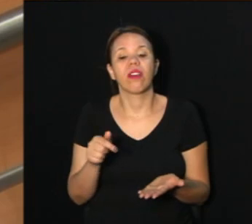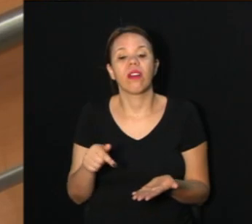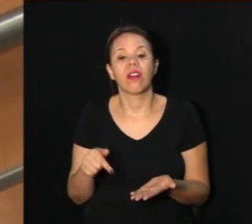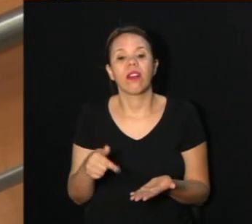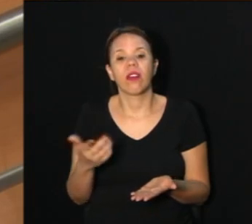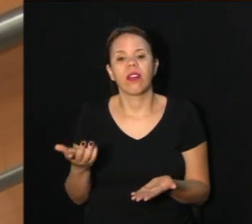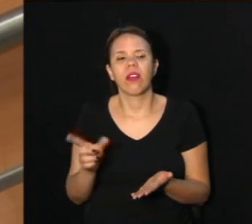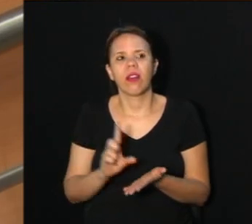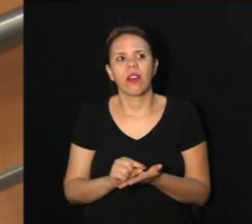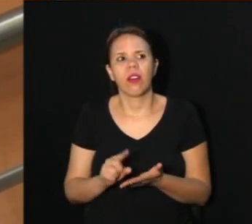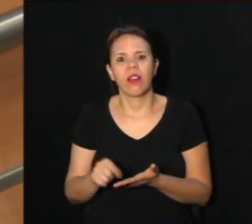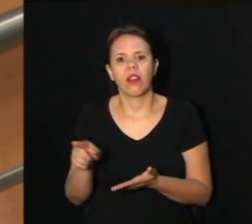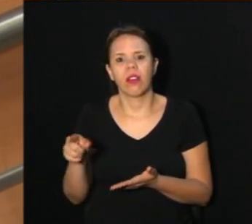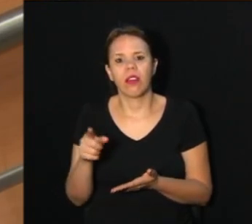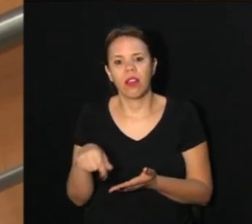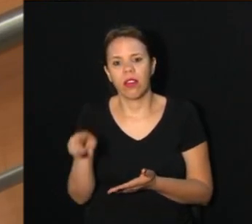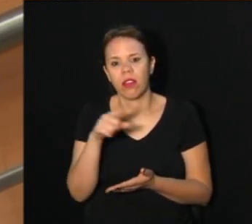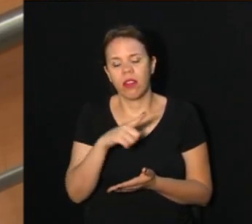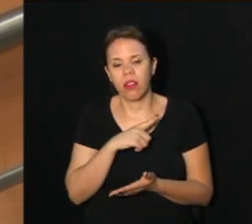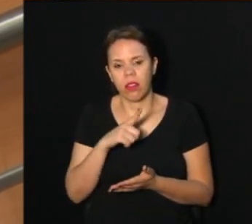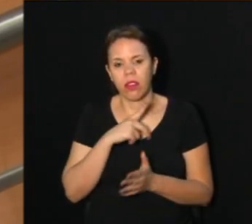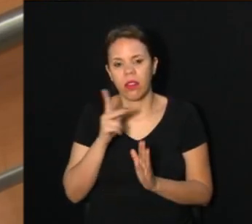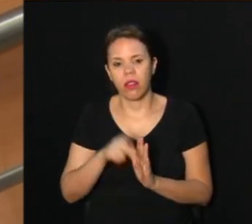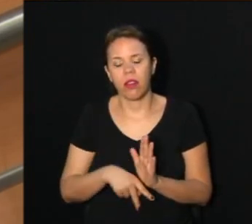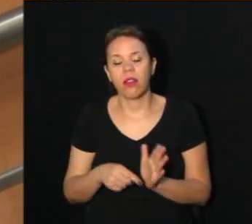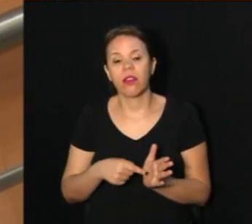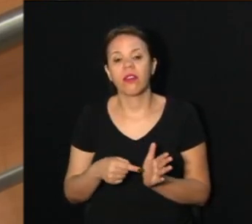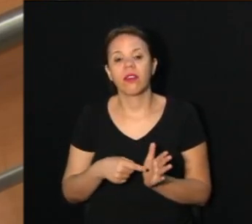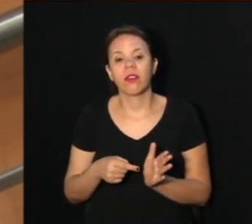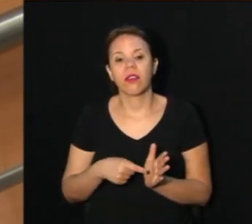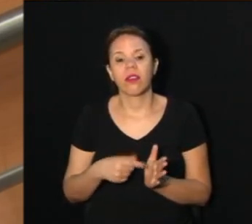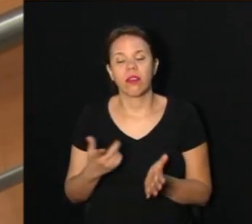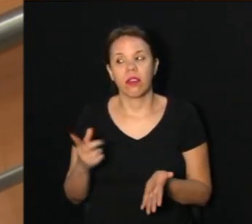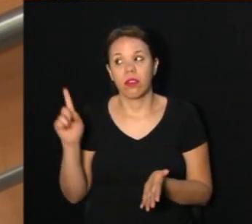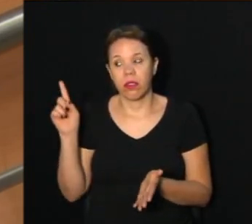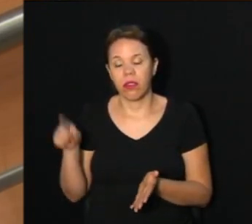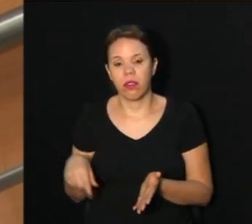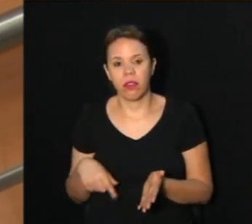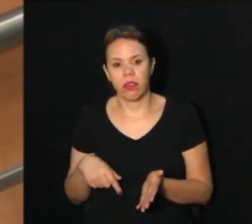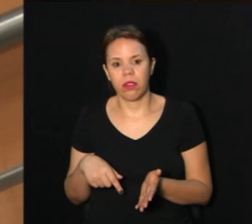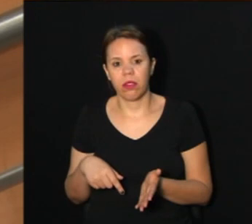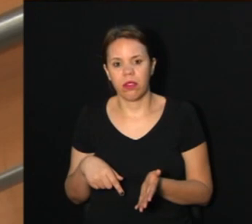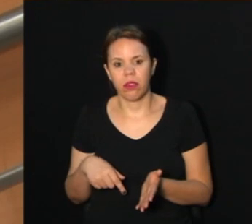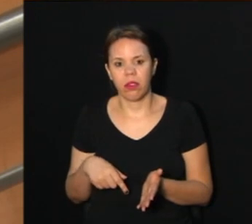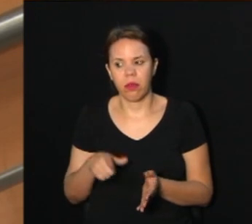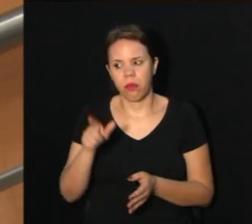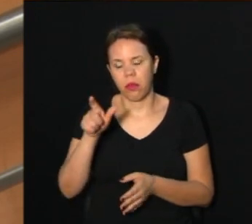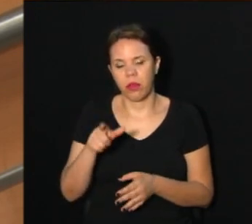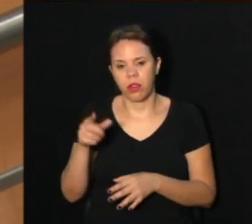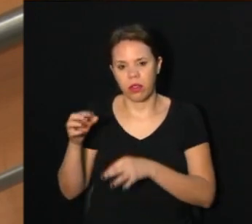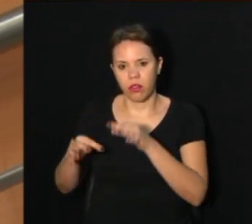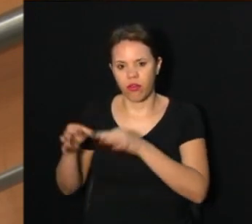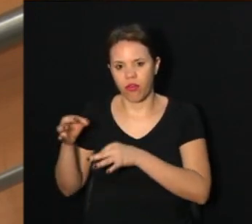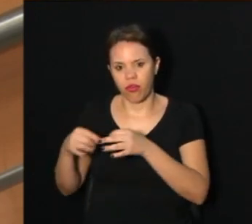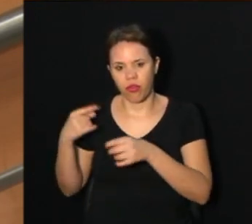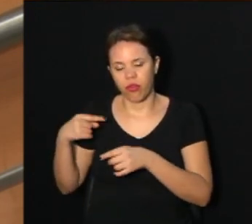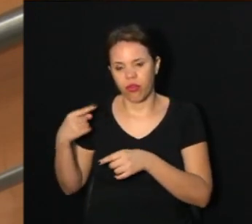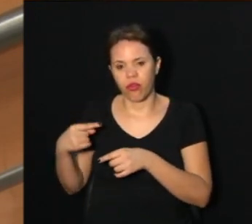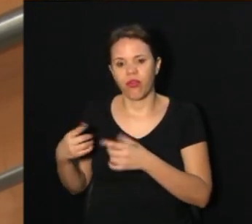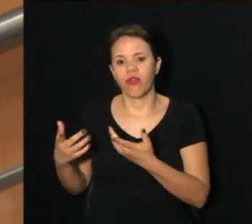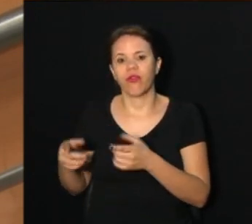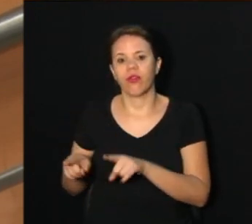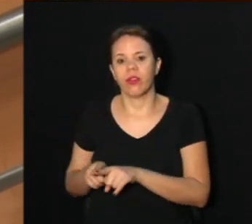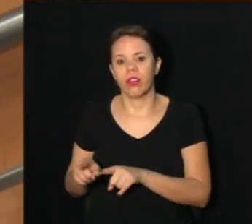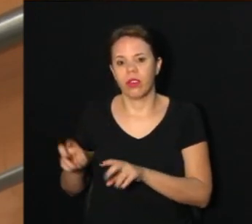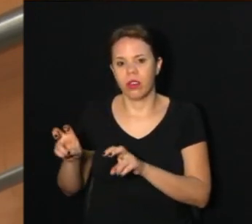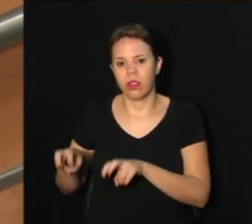dos artigos aí que os senhores têm o projeto em mãos, está lá, um procurador, até assisti a aula de um deles, que está